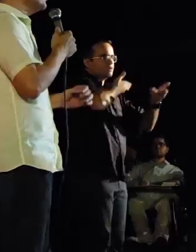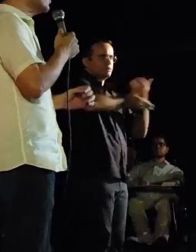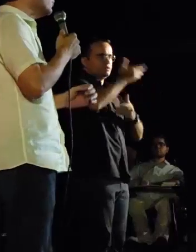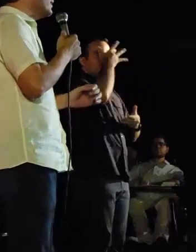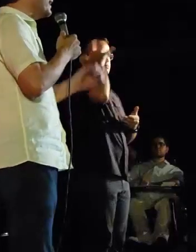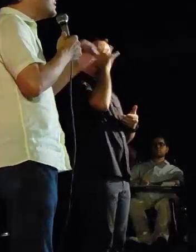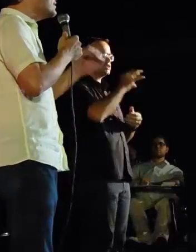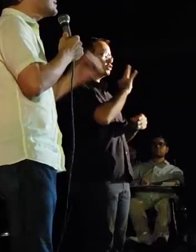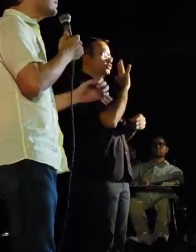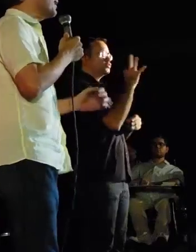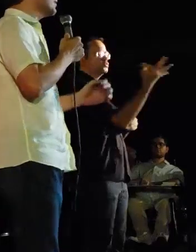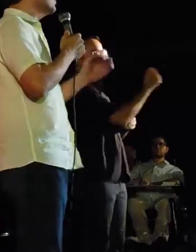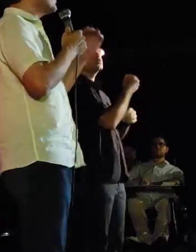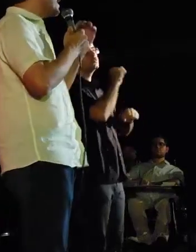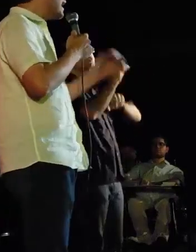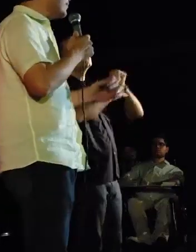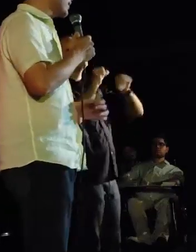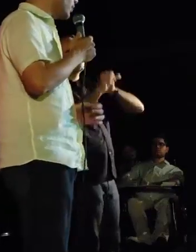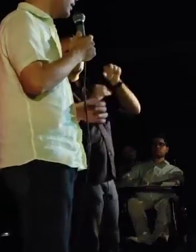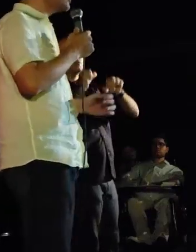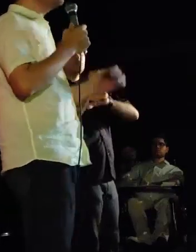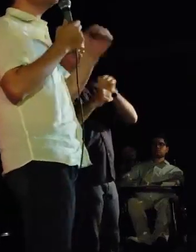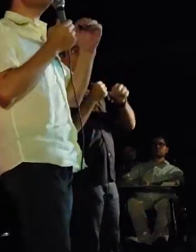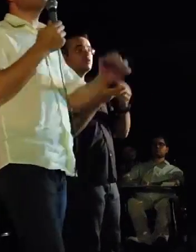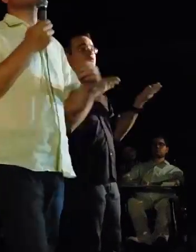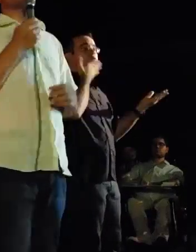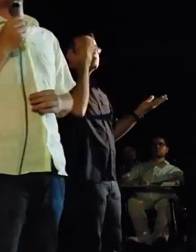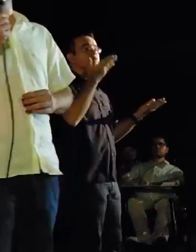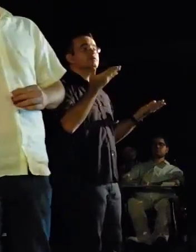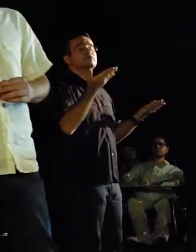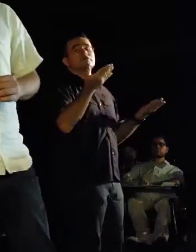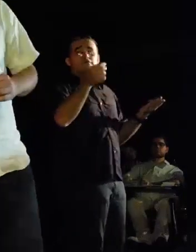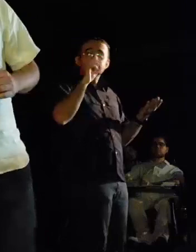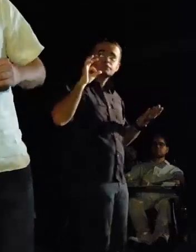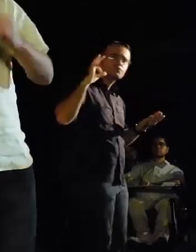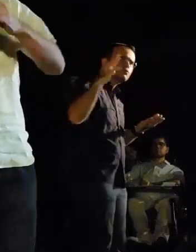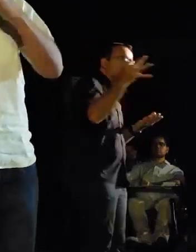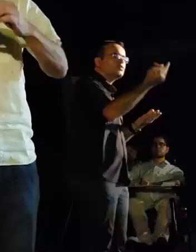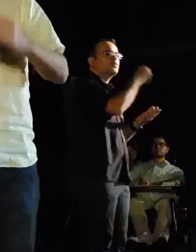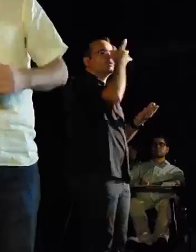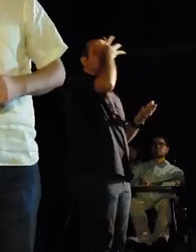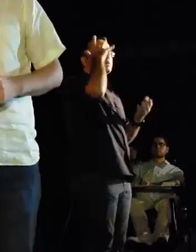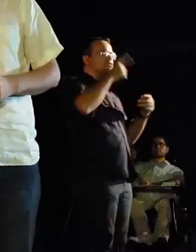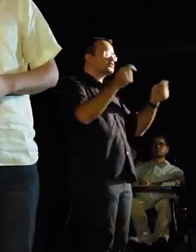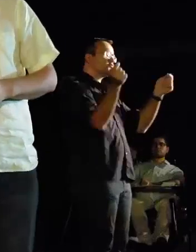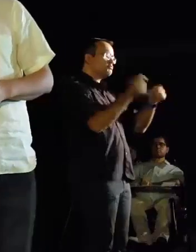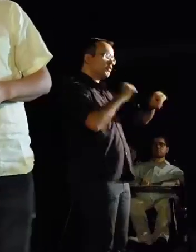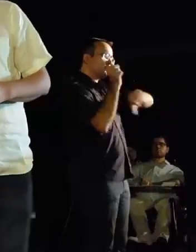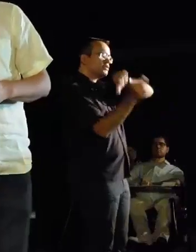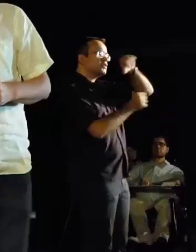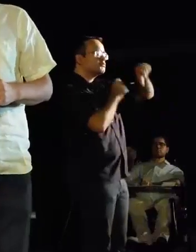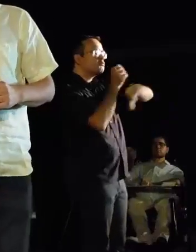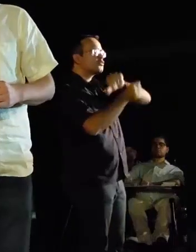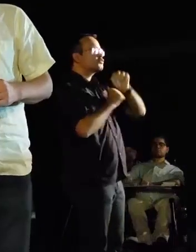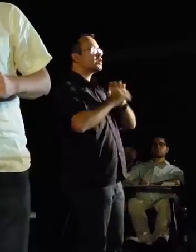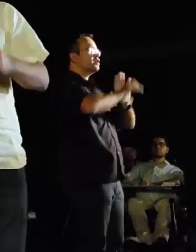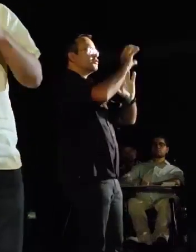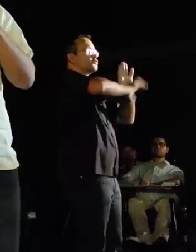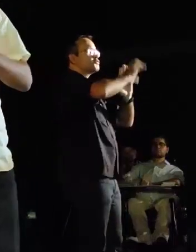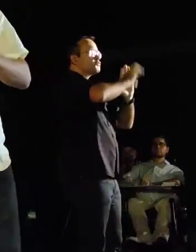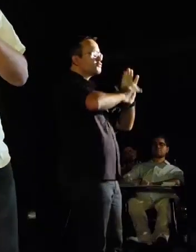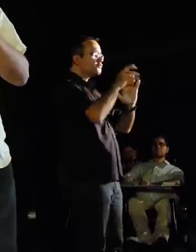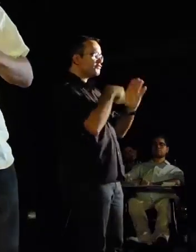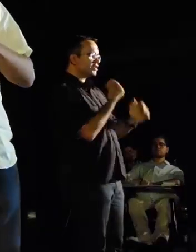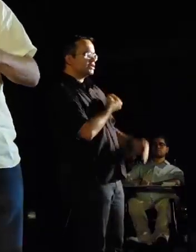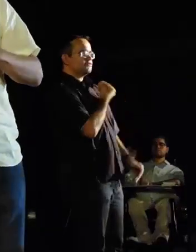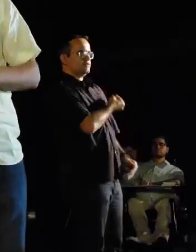está definido. Esse desamparo abre a nós uma imensa possibilidade de reinventarmos os nossos modos de vida.